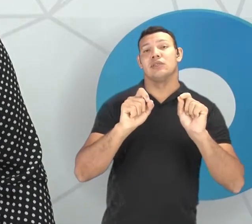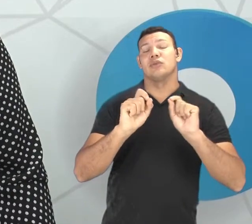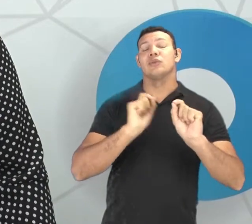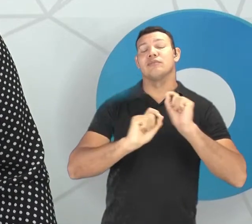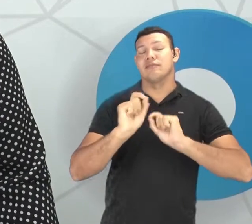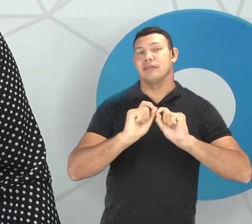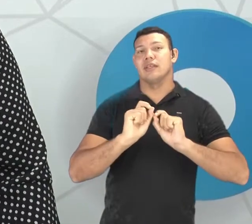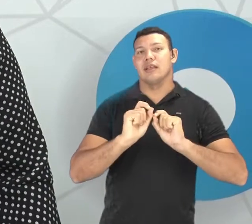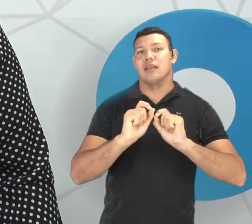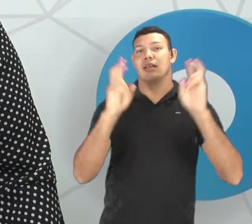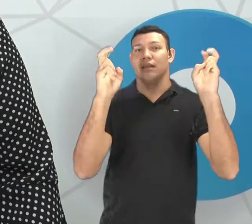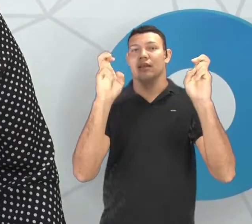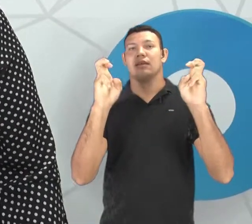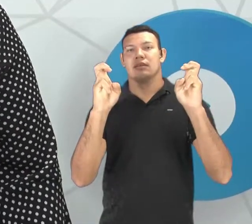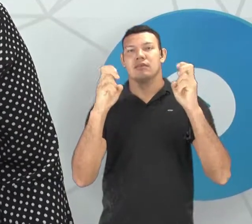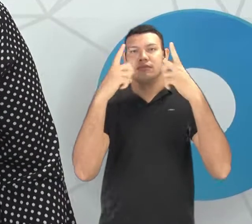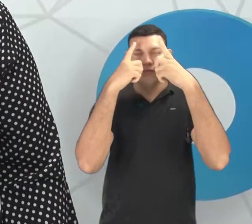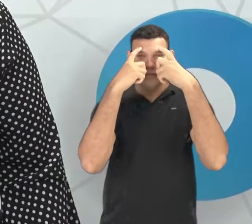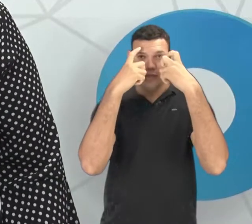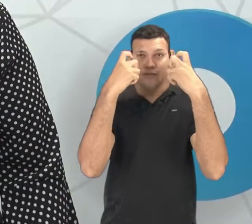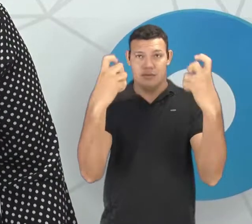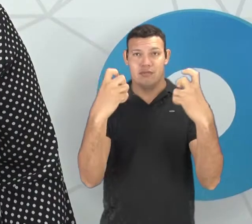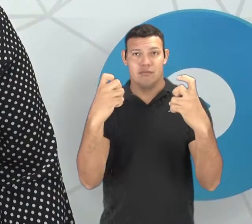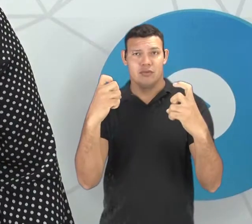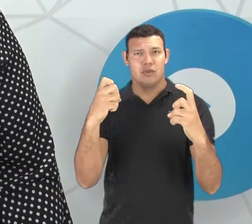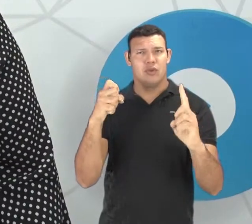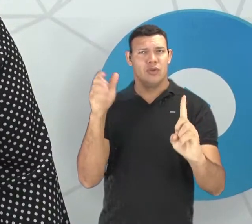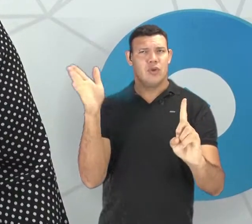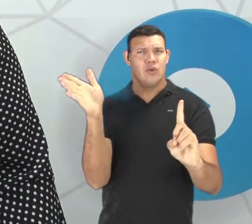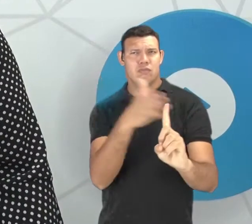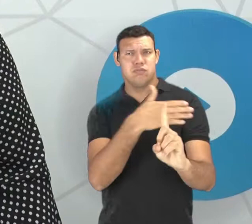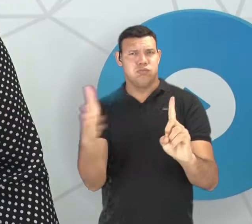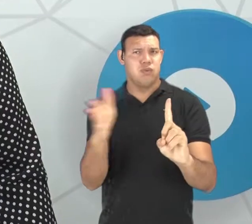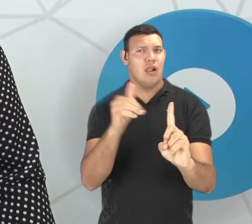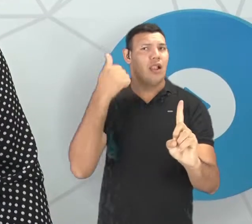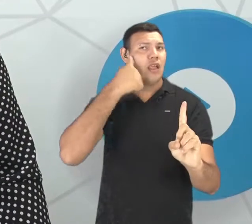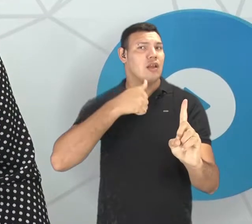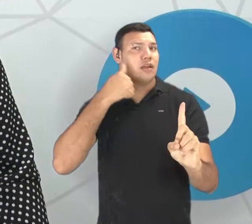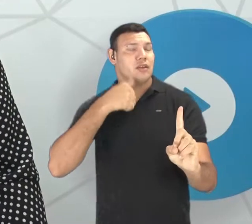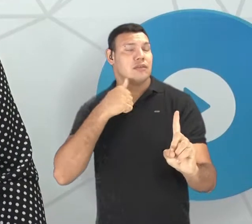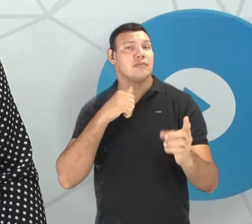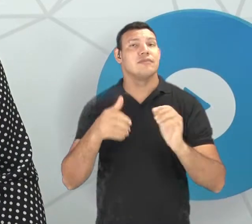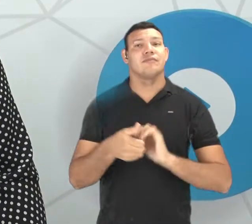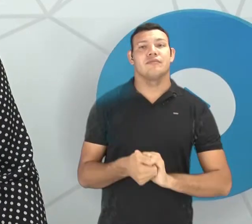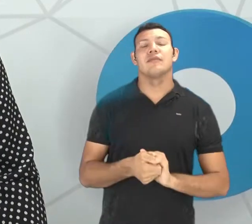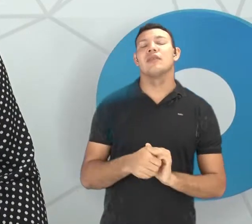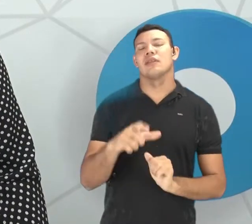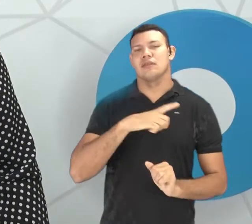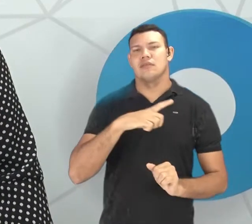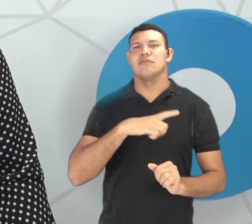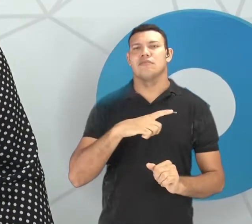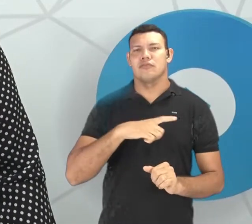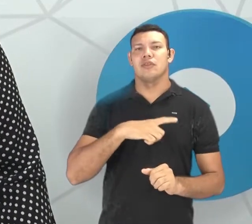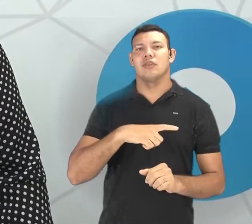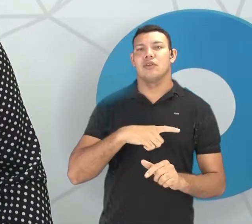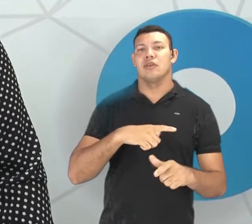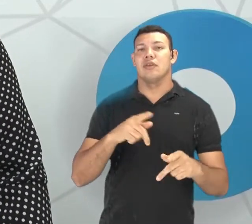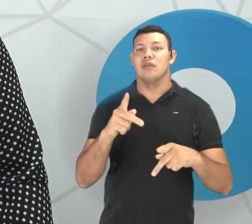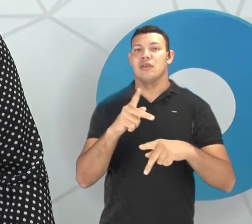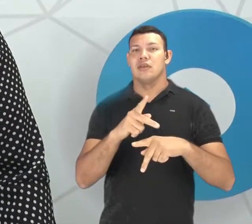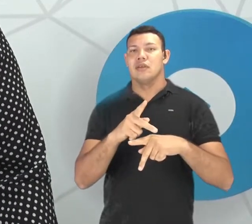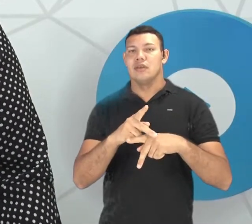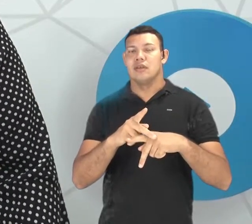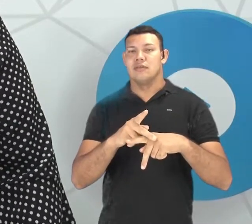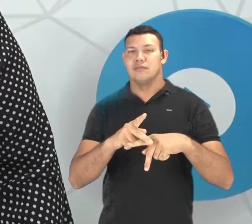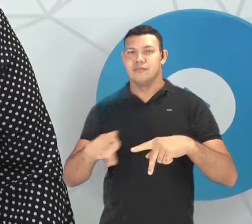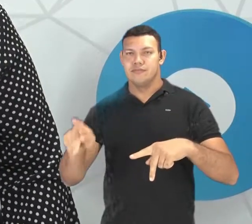familiar do Tribunal de Justiça. O Tribunal de Justiça do Estado do Acre possui um programa em desenvolvimento